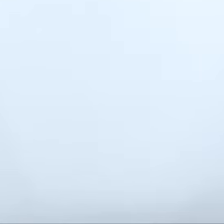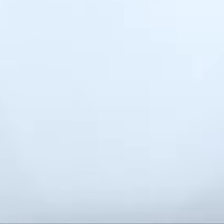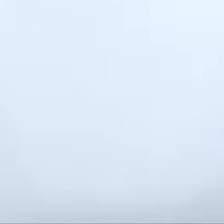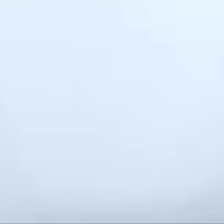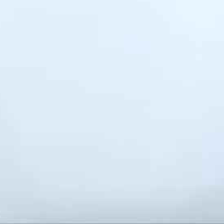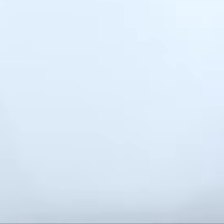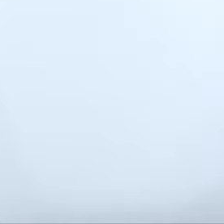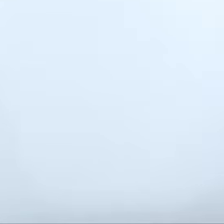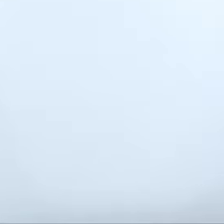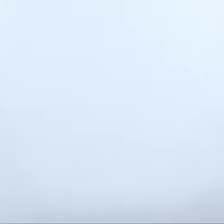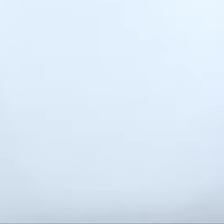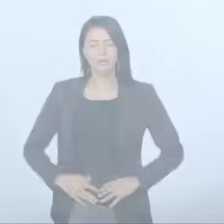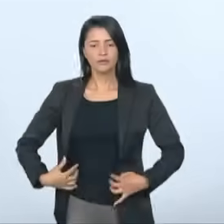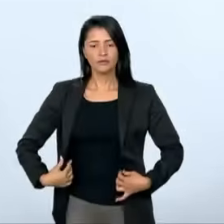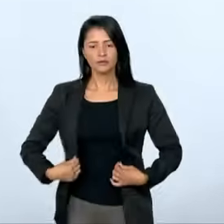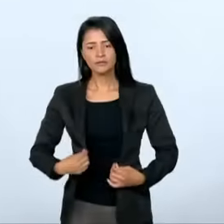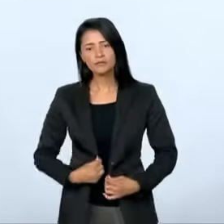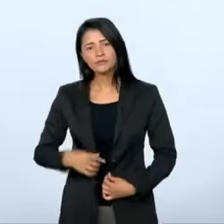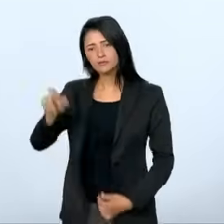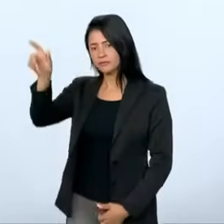Então, presidente Lula,